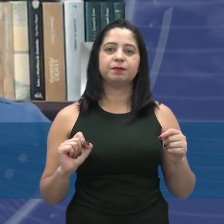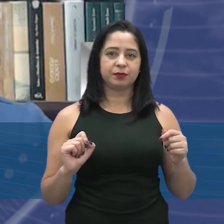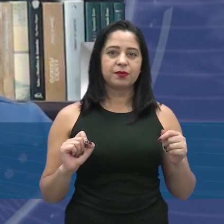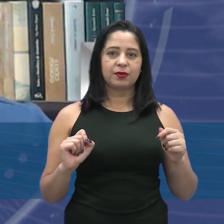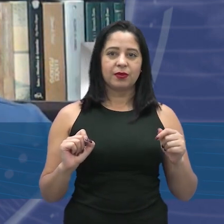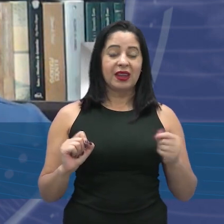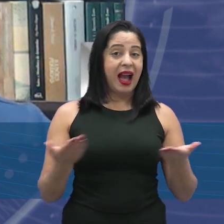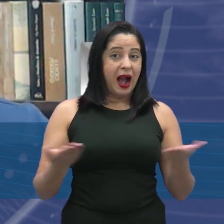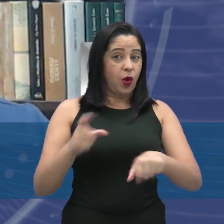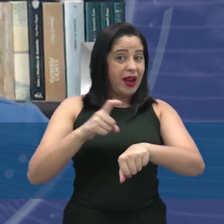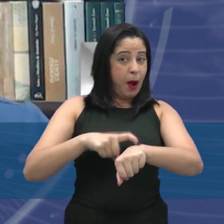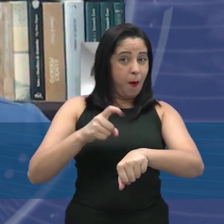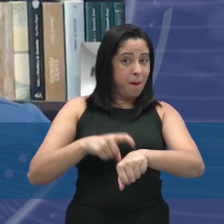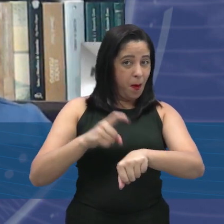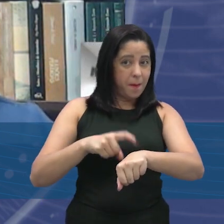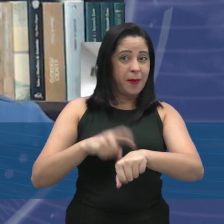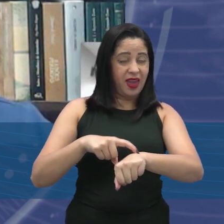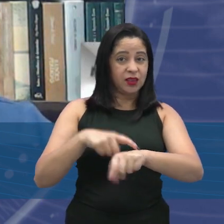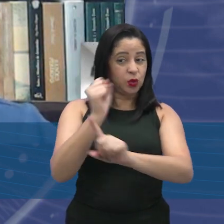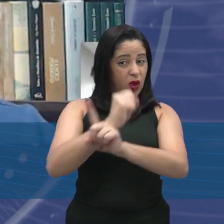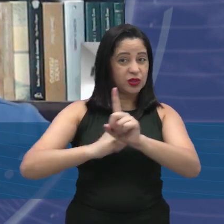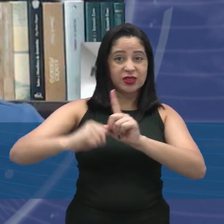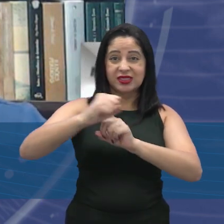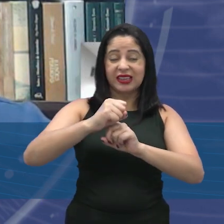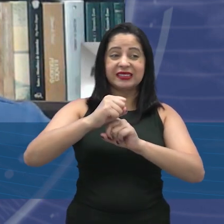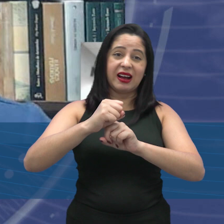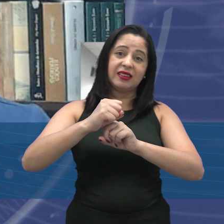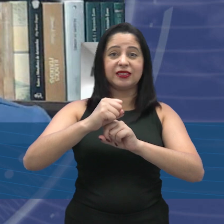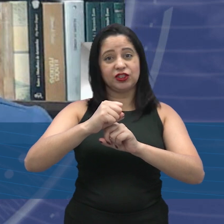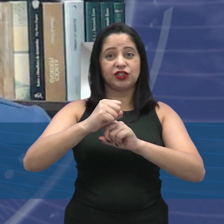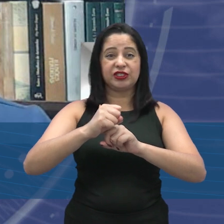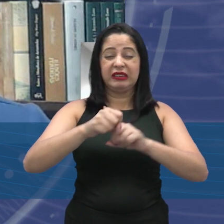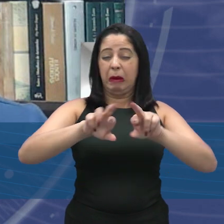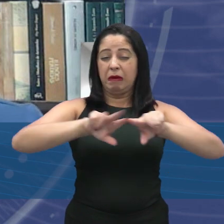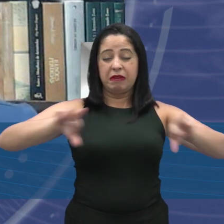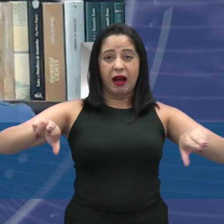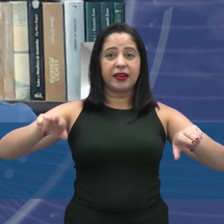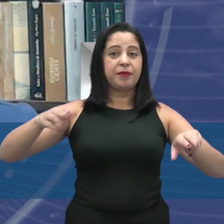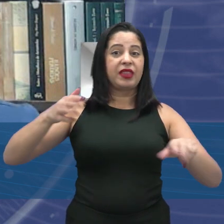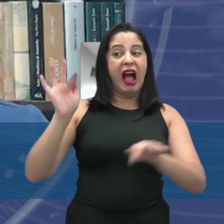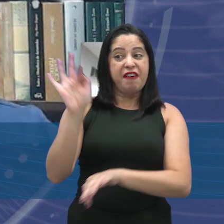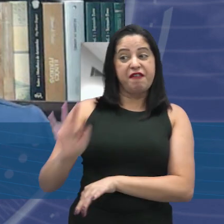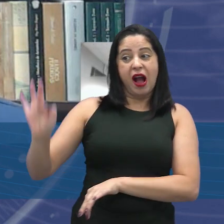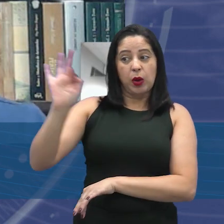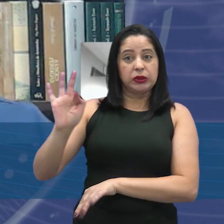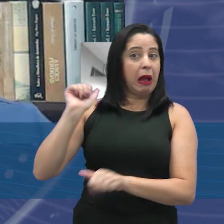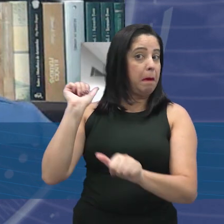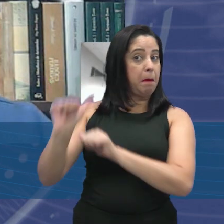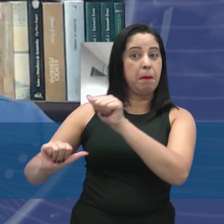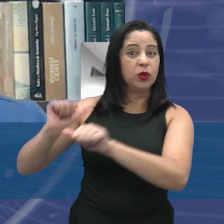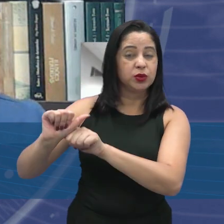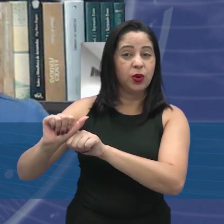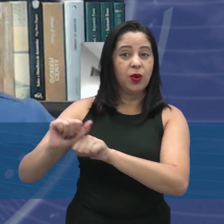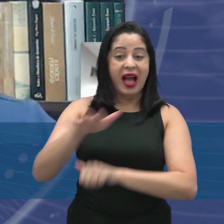Nós estamos num momento bastante fluido de sociedade. A universidade mudou, a educação está